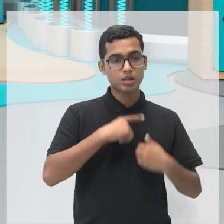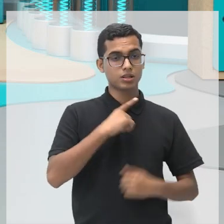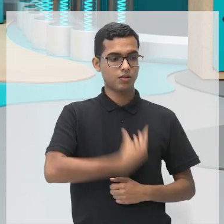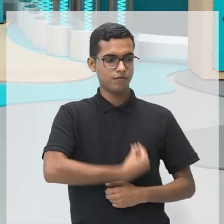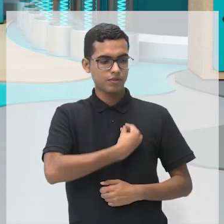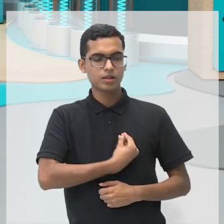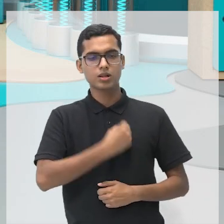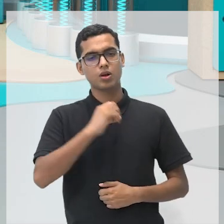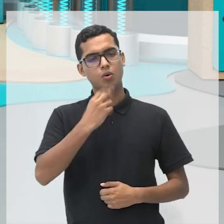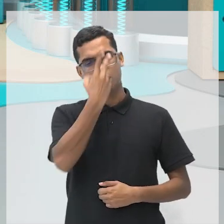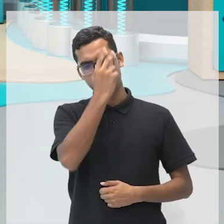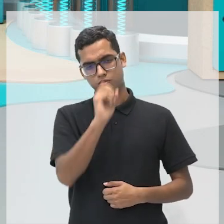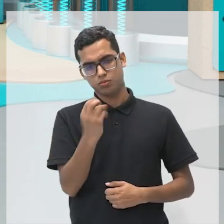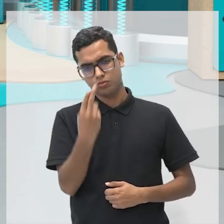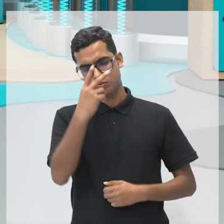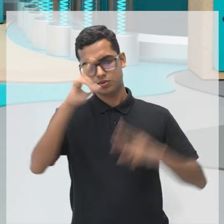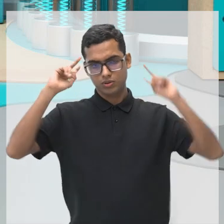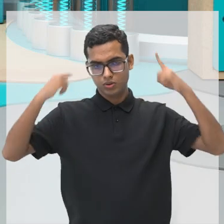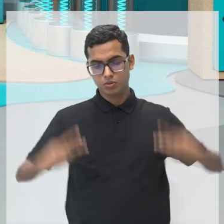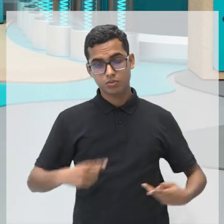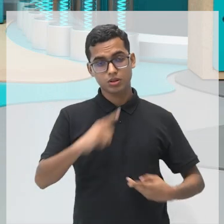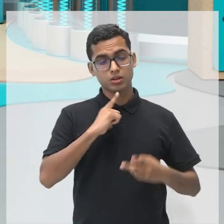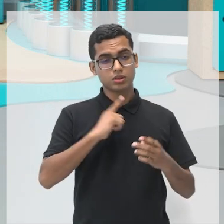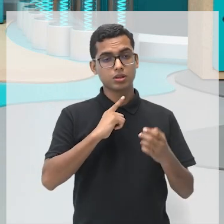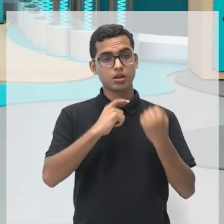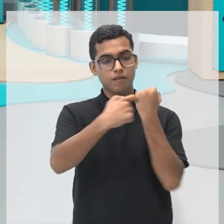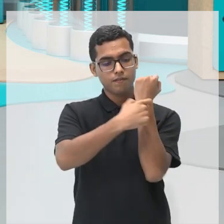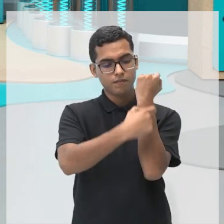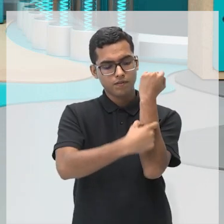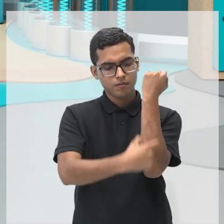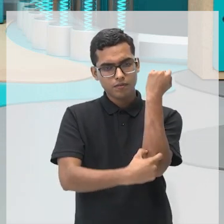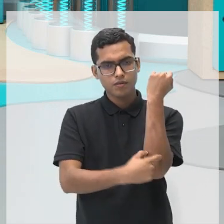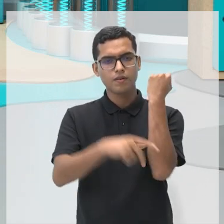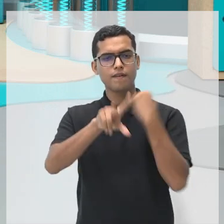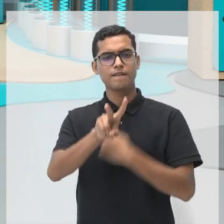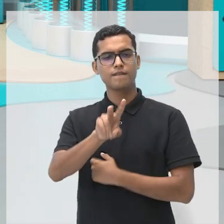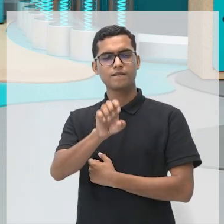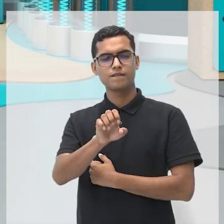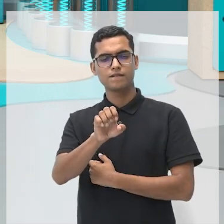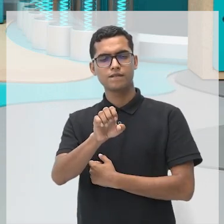estruturas ali, umas partes que se chamam de vértebras, ok? E aí a gente